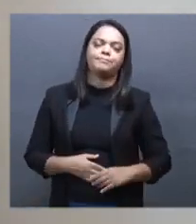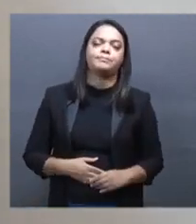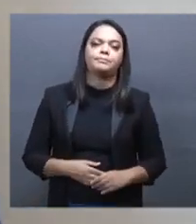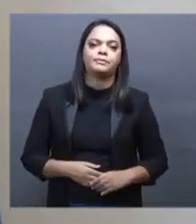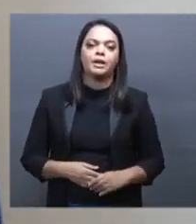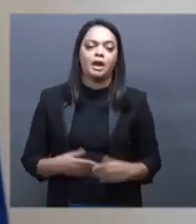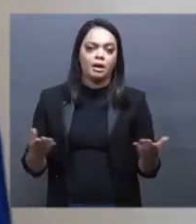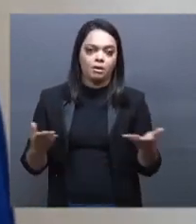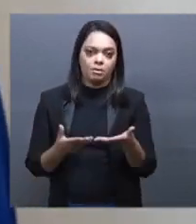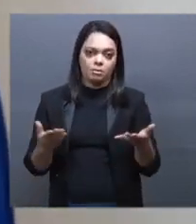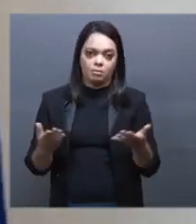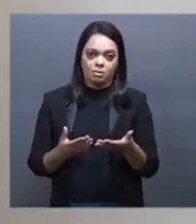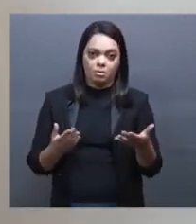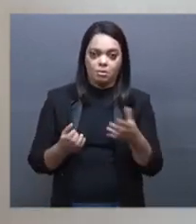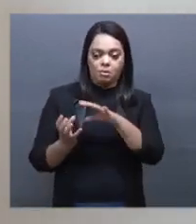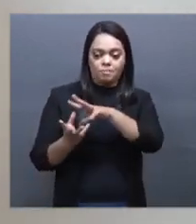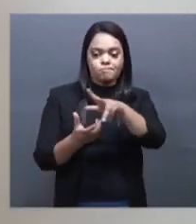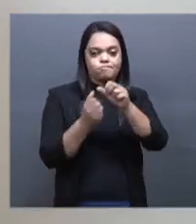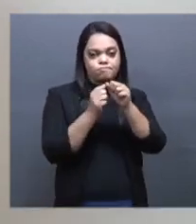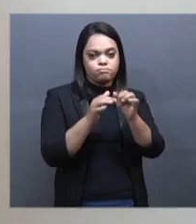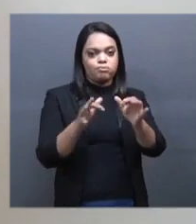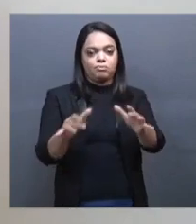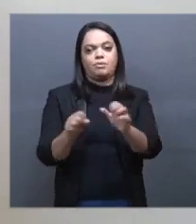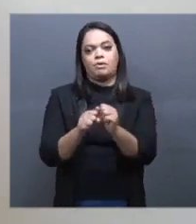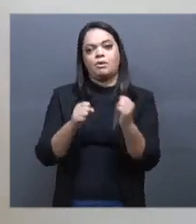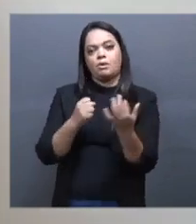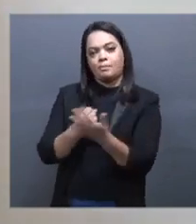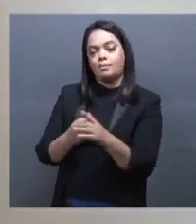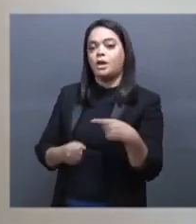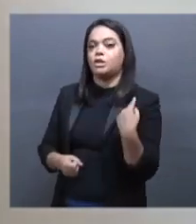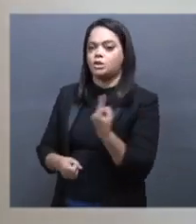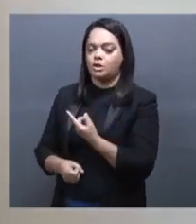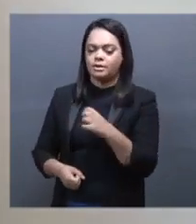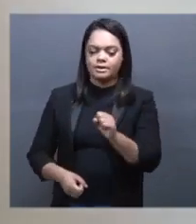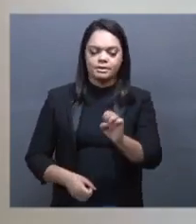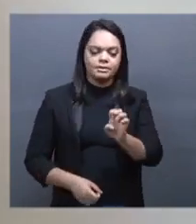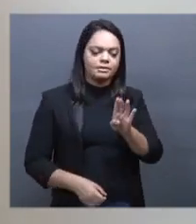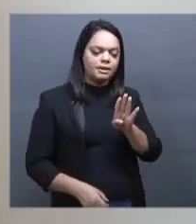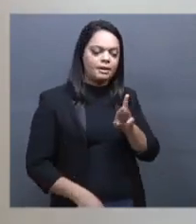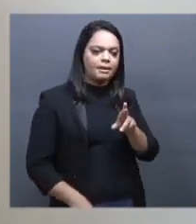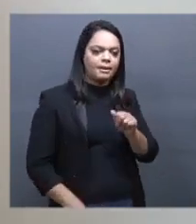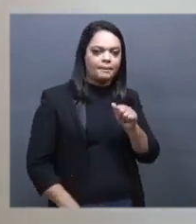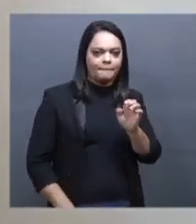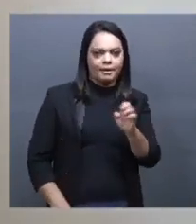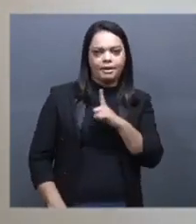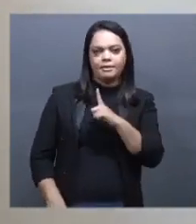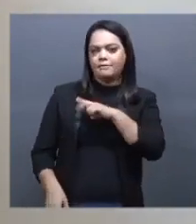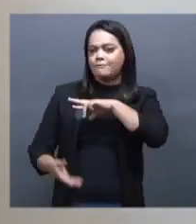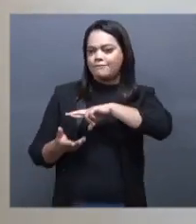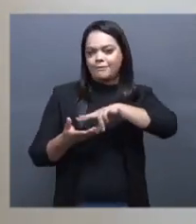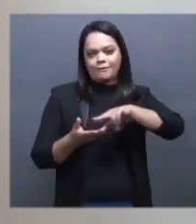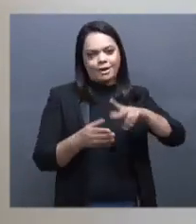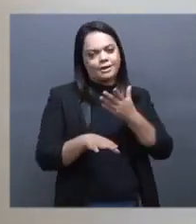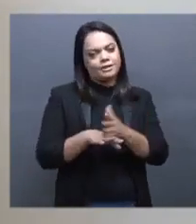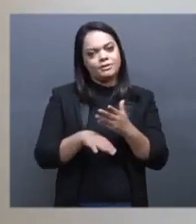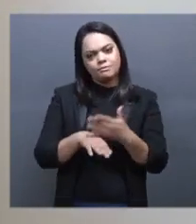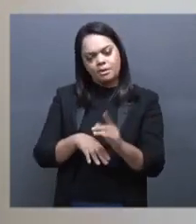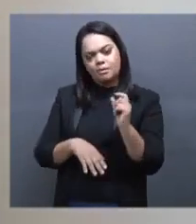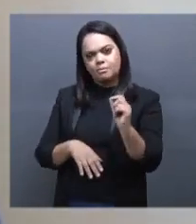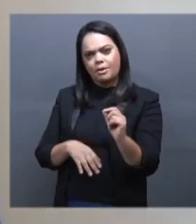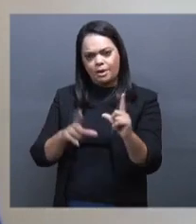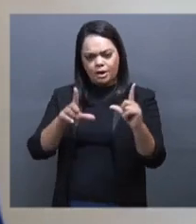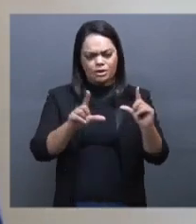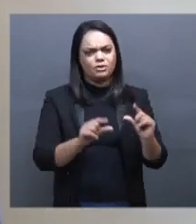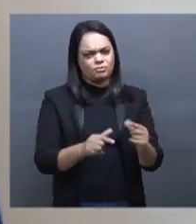de pandemia do coronavírus, nós do Sebrae estamos desenvolvendo uma série de atividades para minimizar esse impacto aos